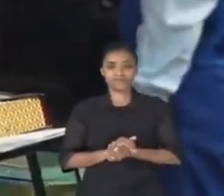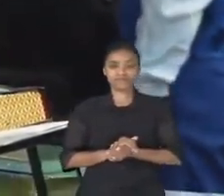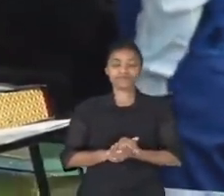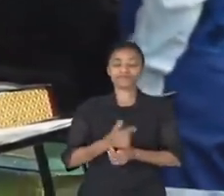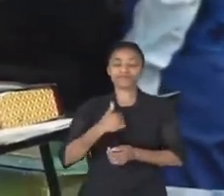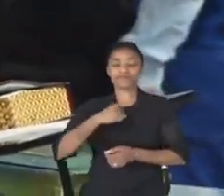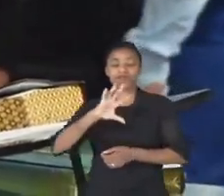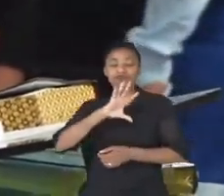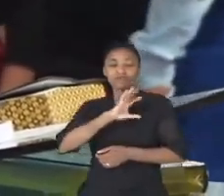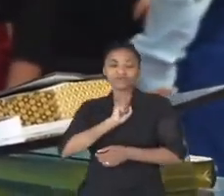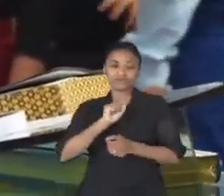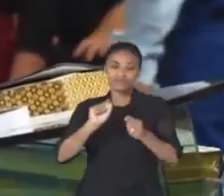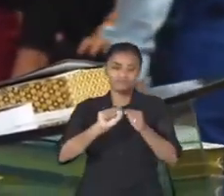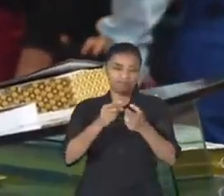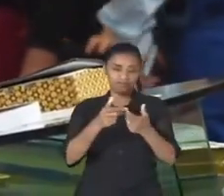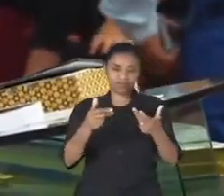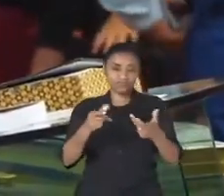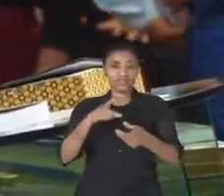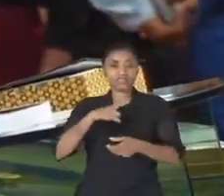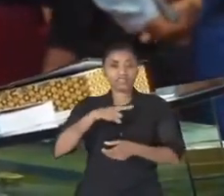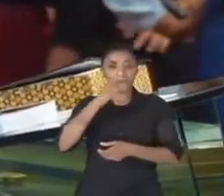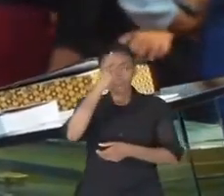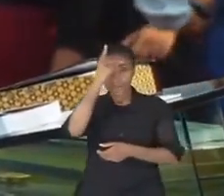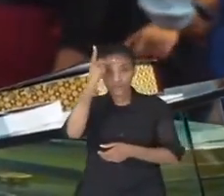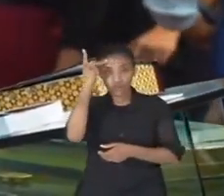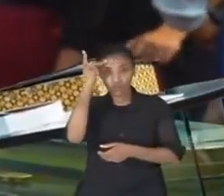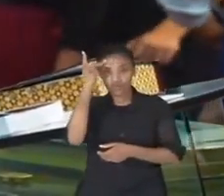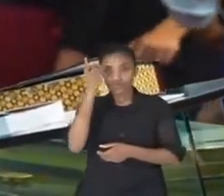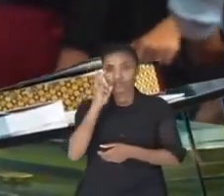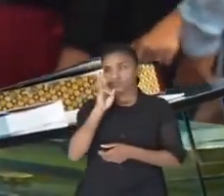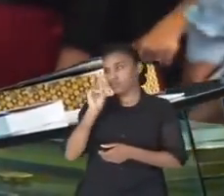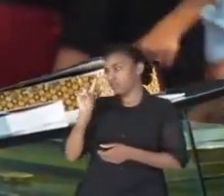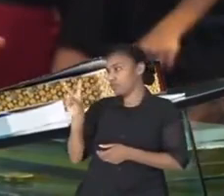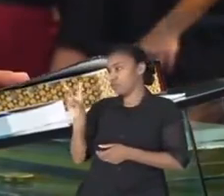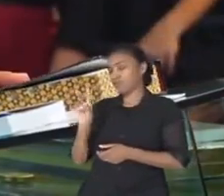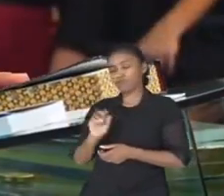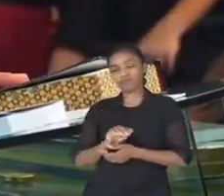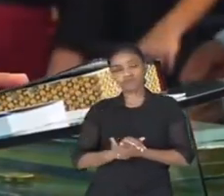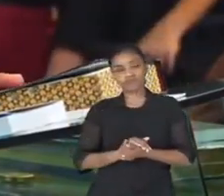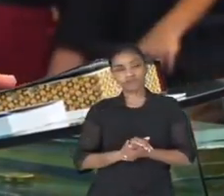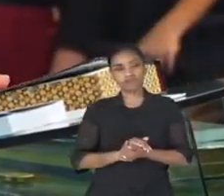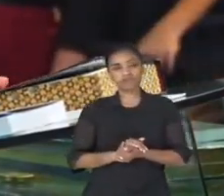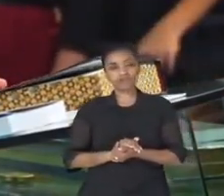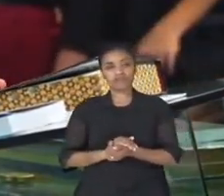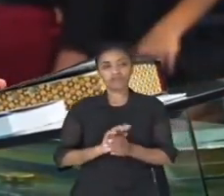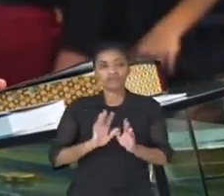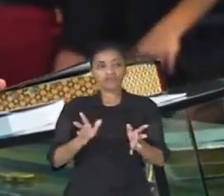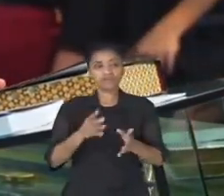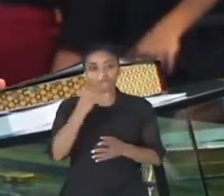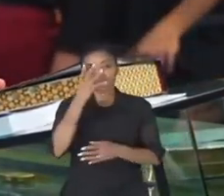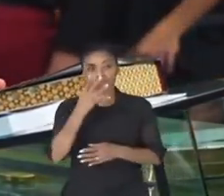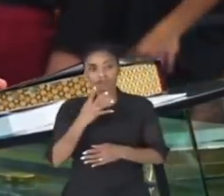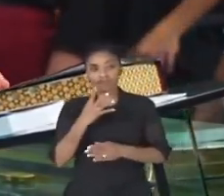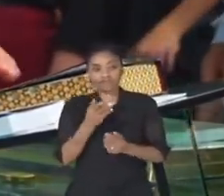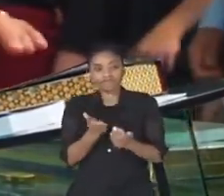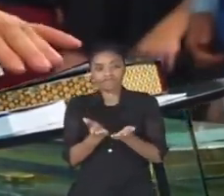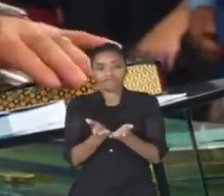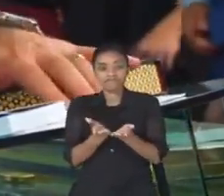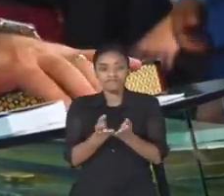Eu amo fazer isso. Tem gente que nem vira o pescoço. Essa é a sinceridade evangélica,